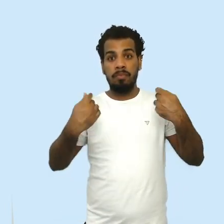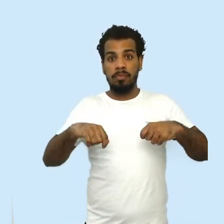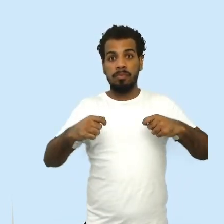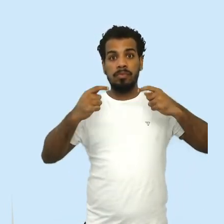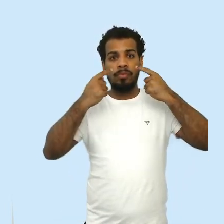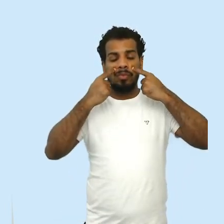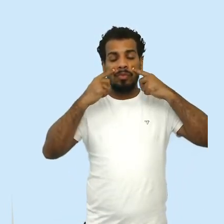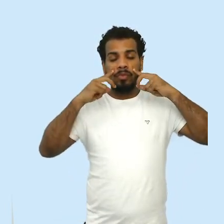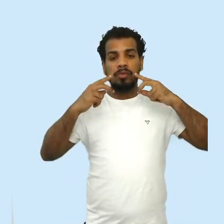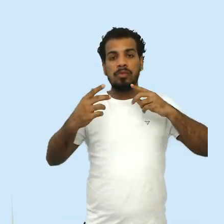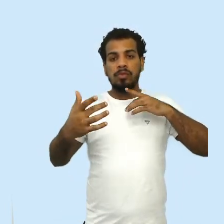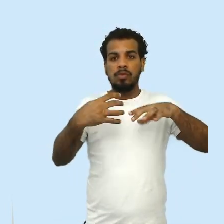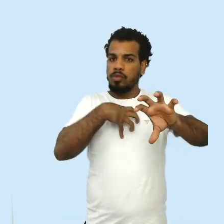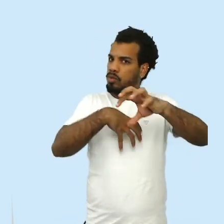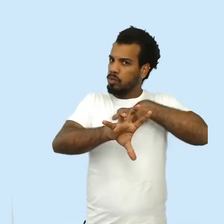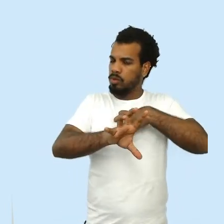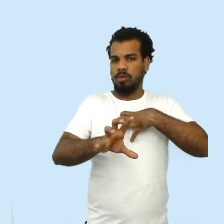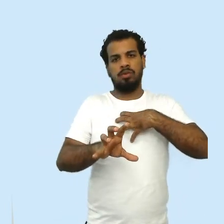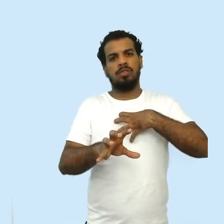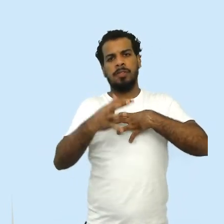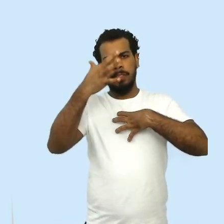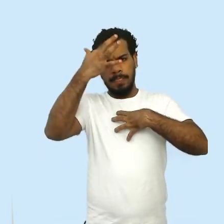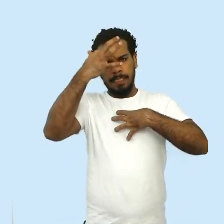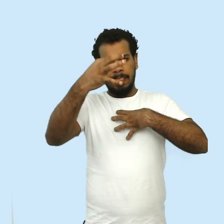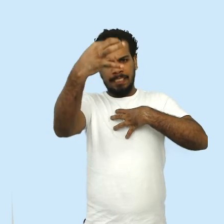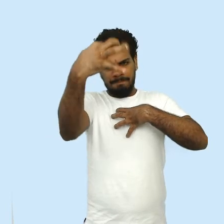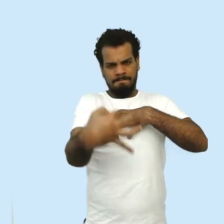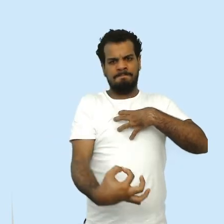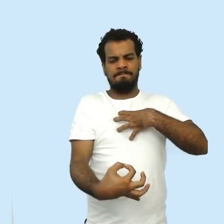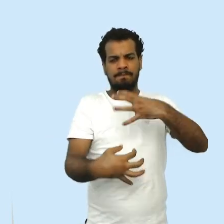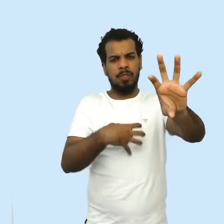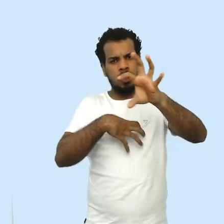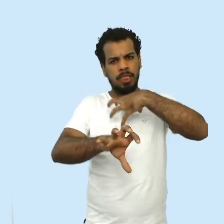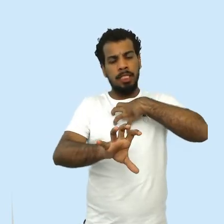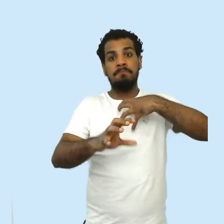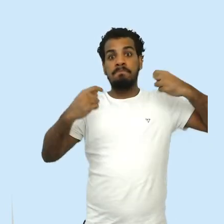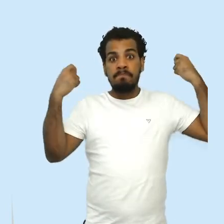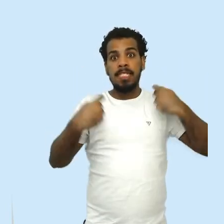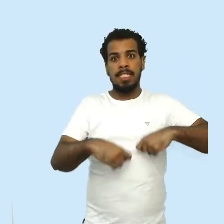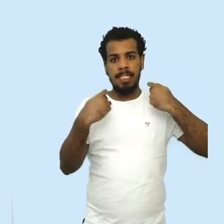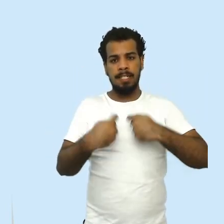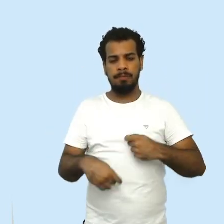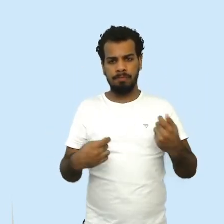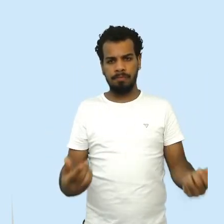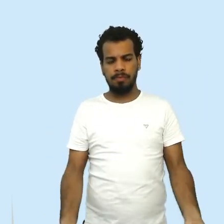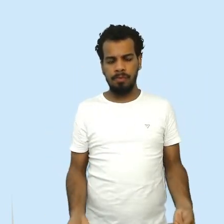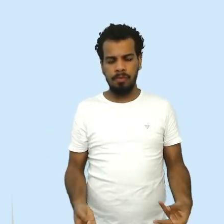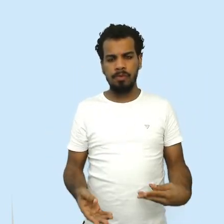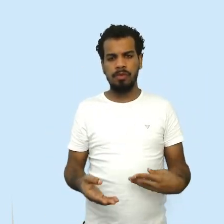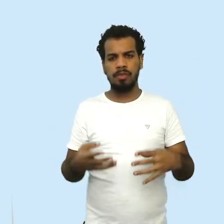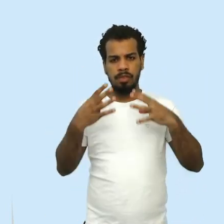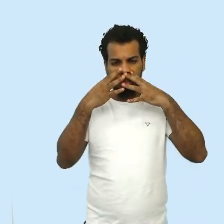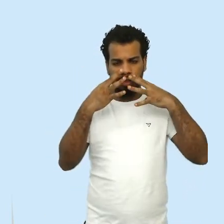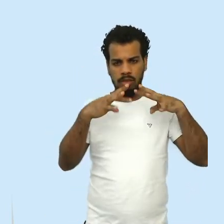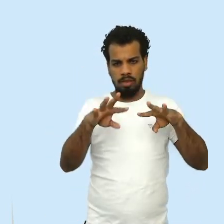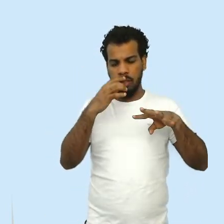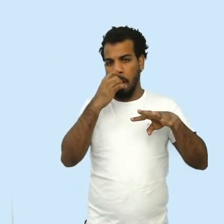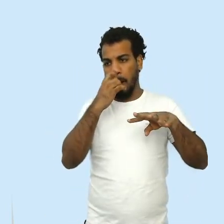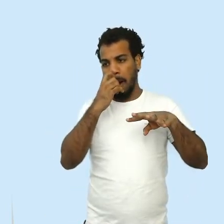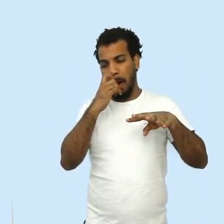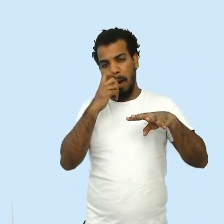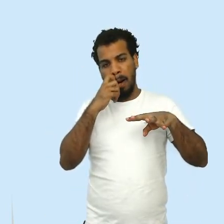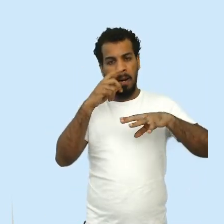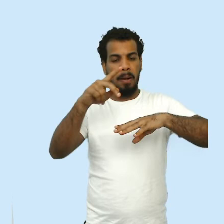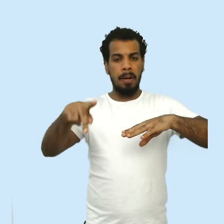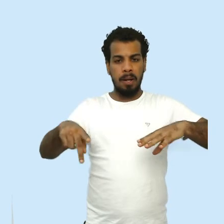de humanidade, de decência, para que a gente possa voltar os nossos olhos e as nossas atenções para um